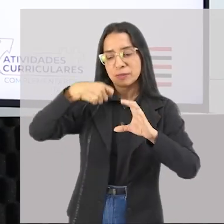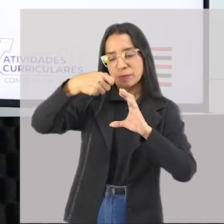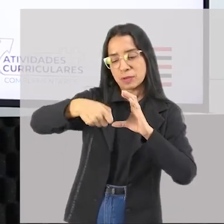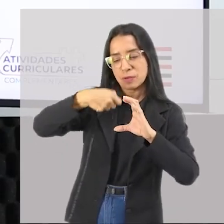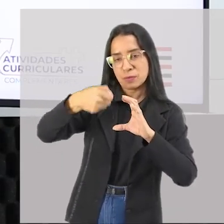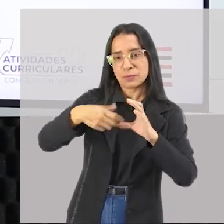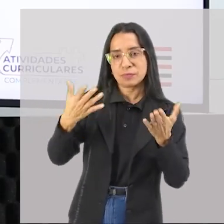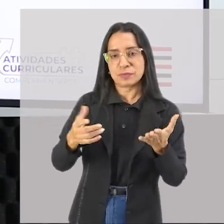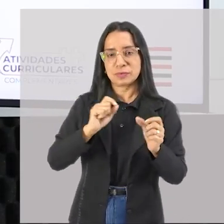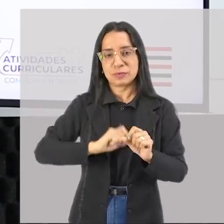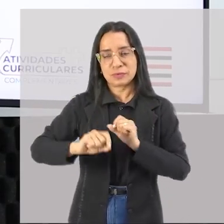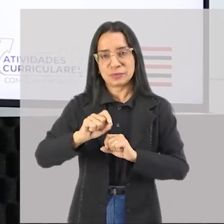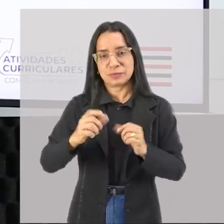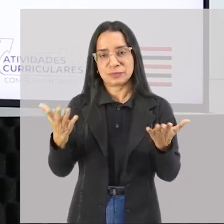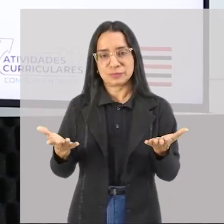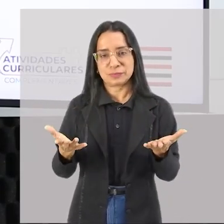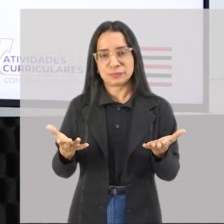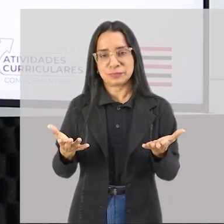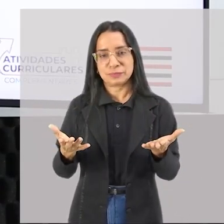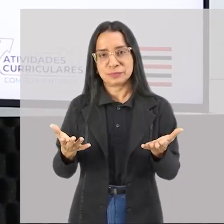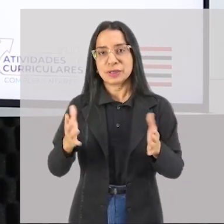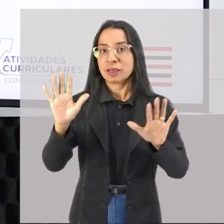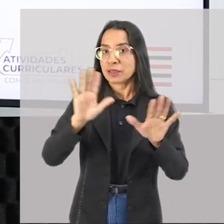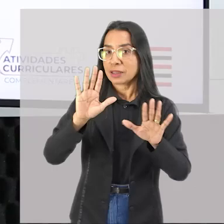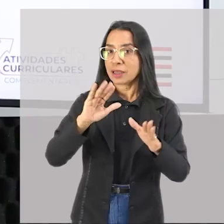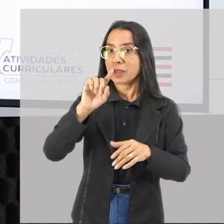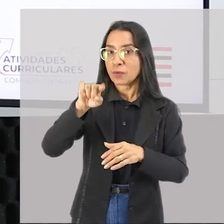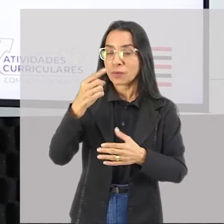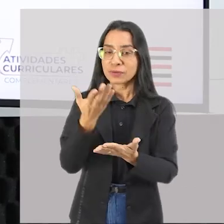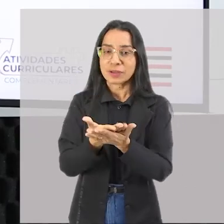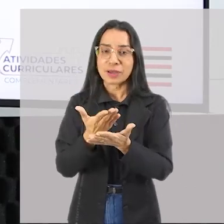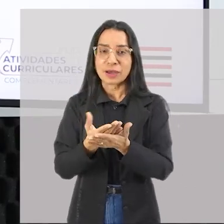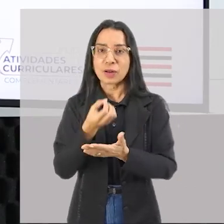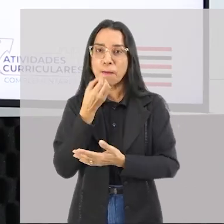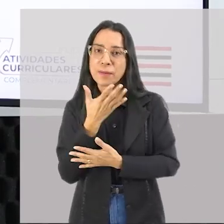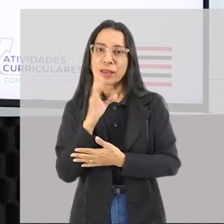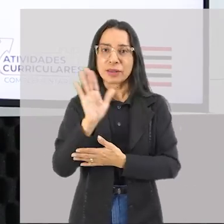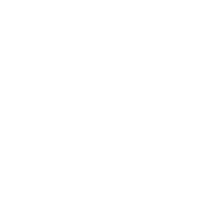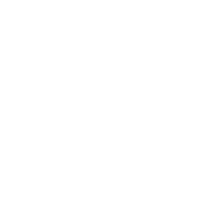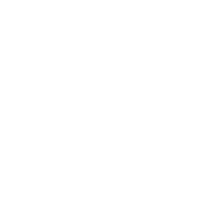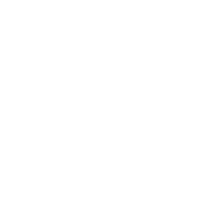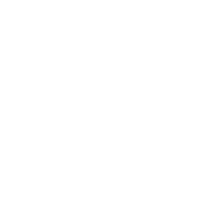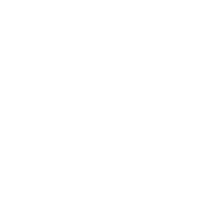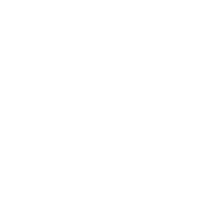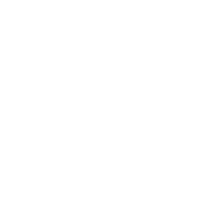as notificações dos nossos materiais. Até a próxima, fiquem bem e bye bye!